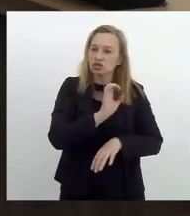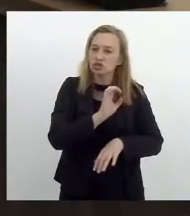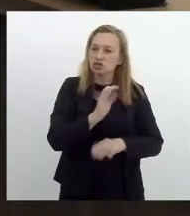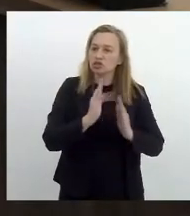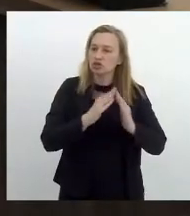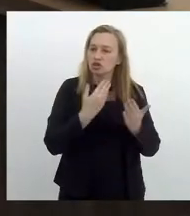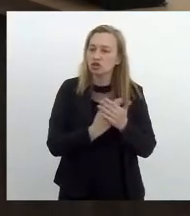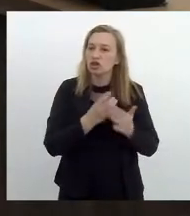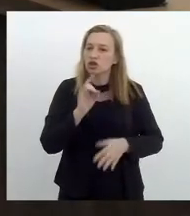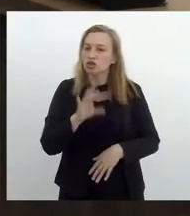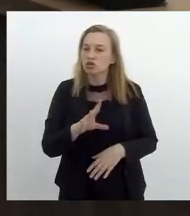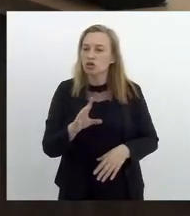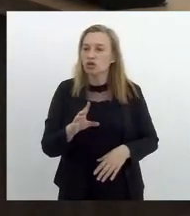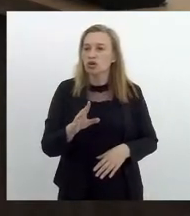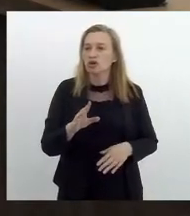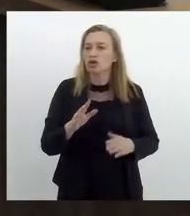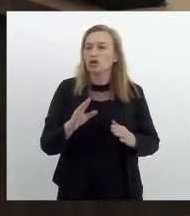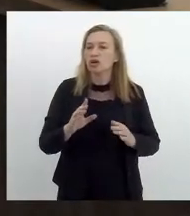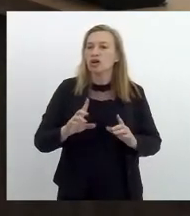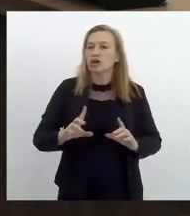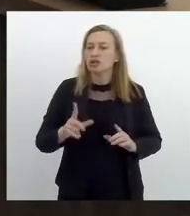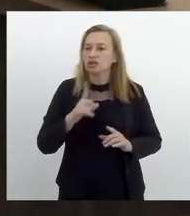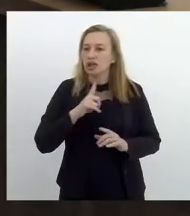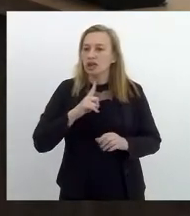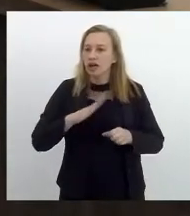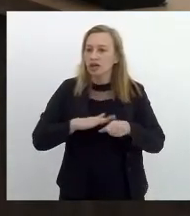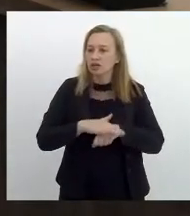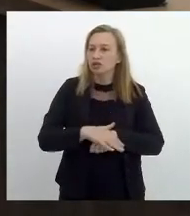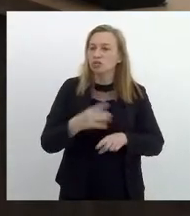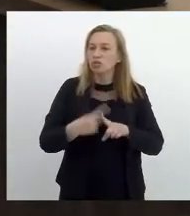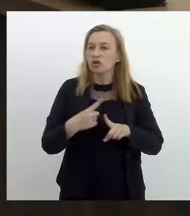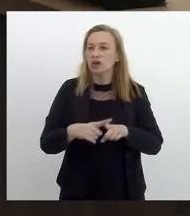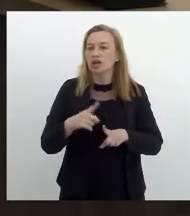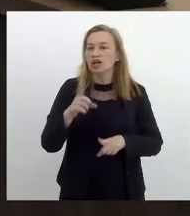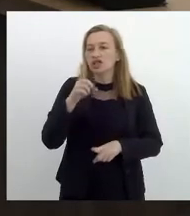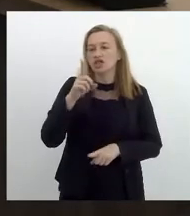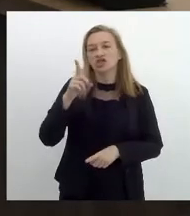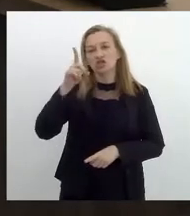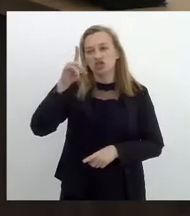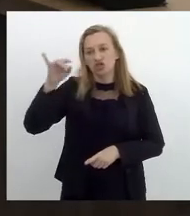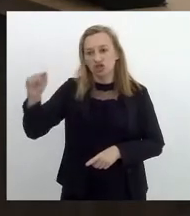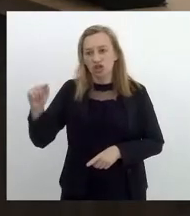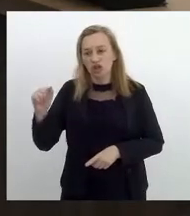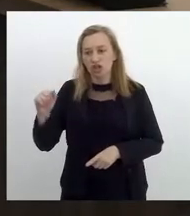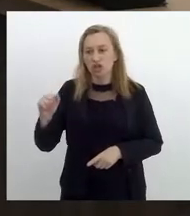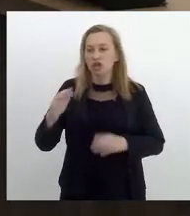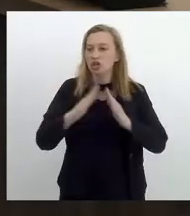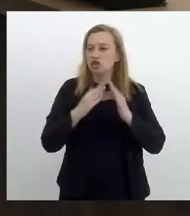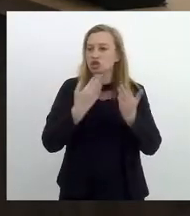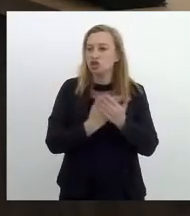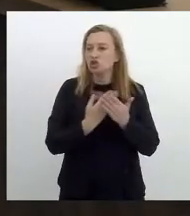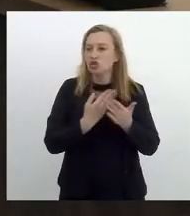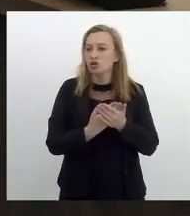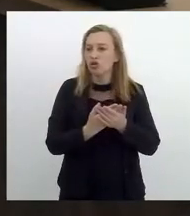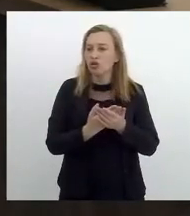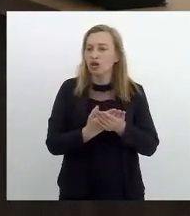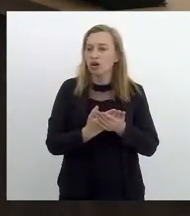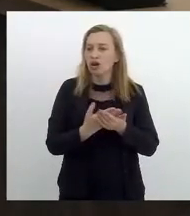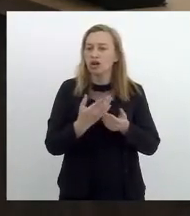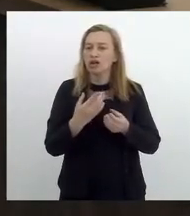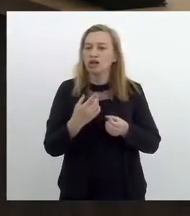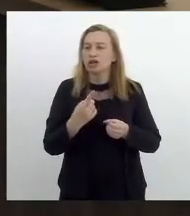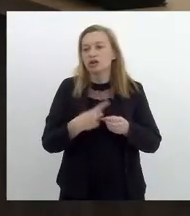no turno noturno, porque durante o dia são escolas municipais de ensino fundamental, ficando uma lacuna no